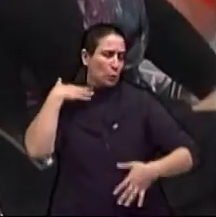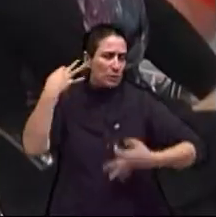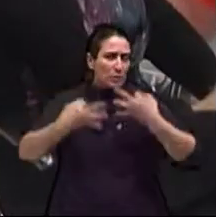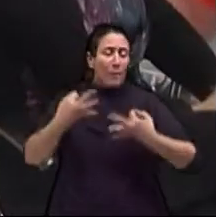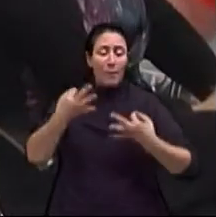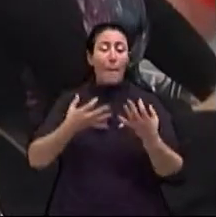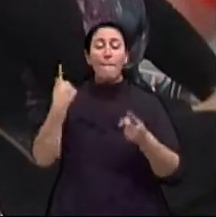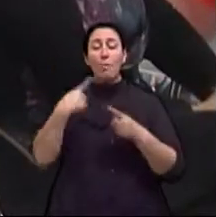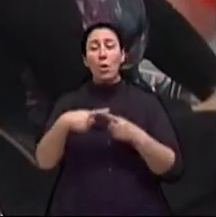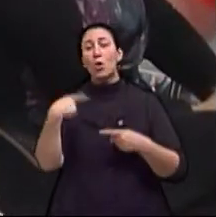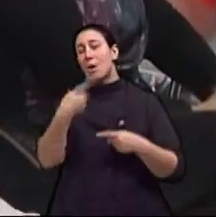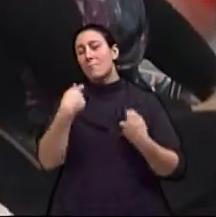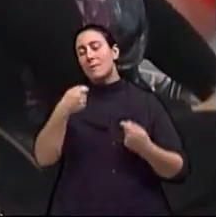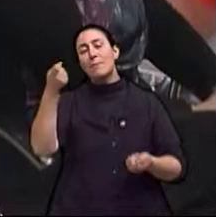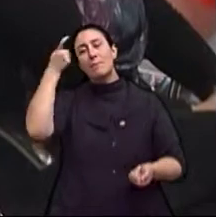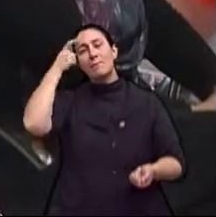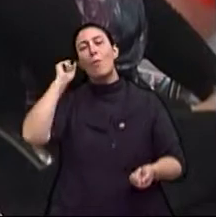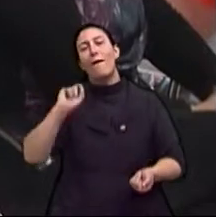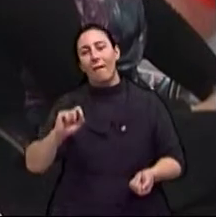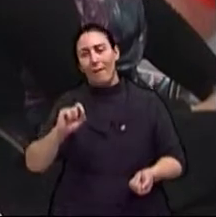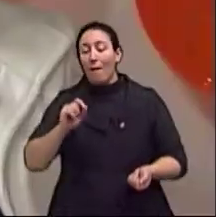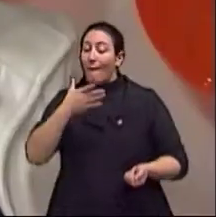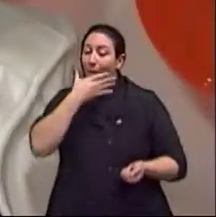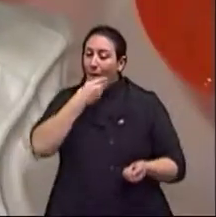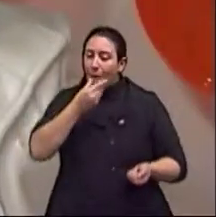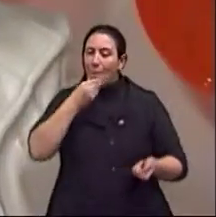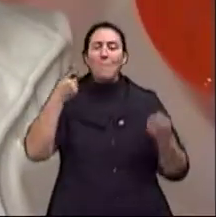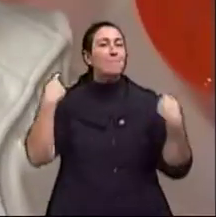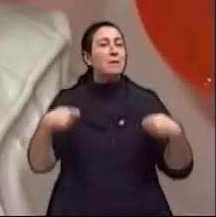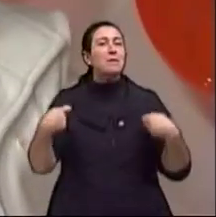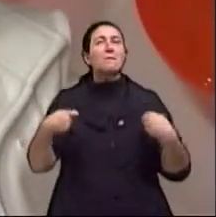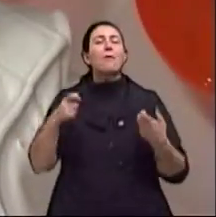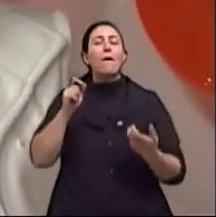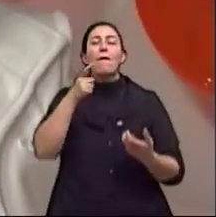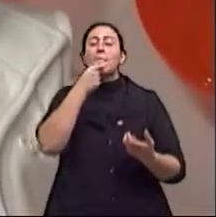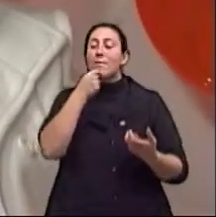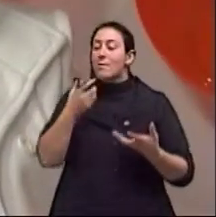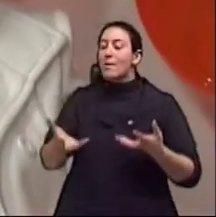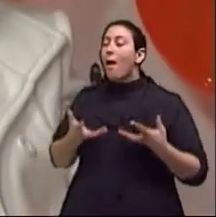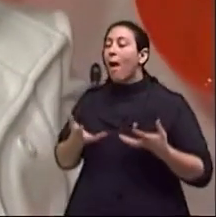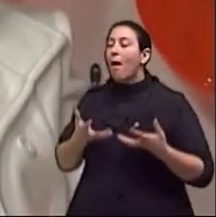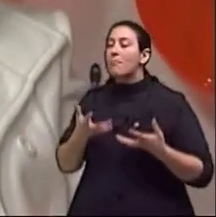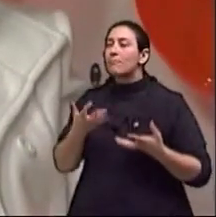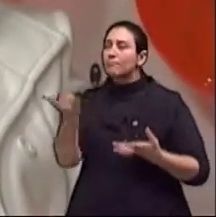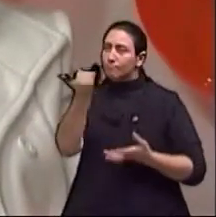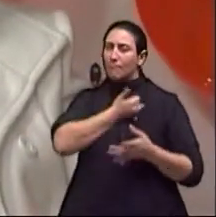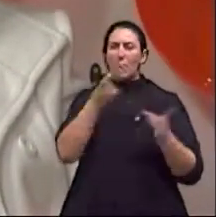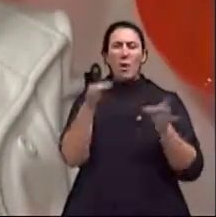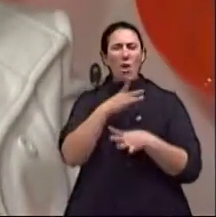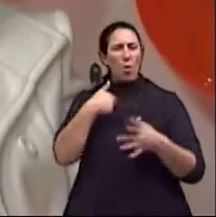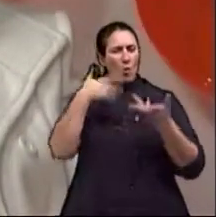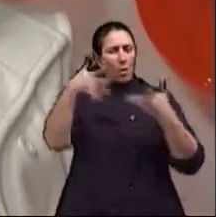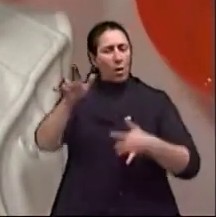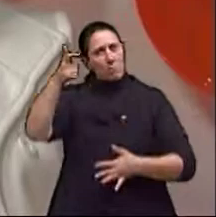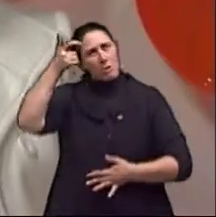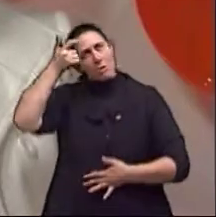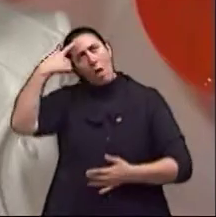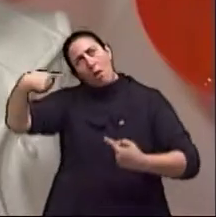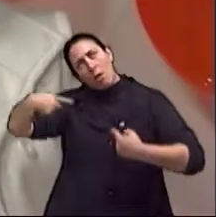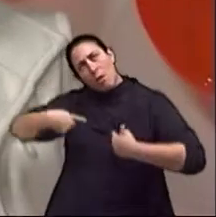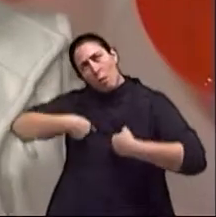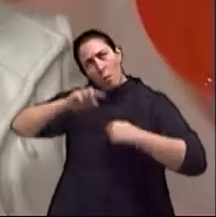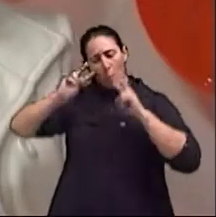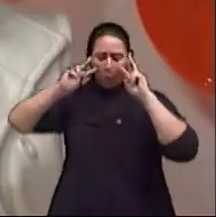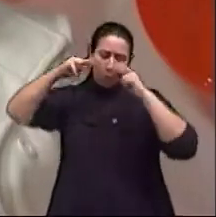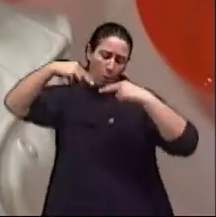percebe que pensar sobre o homem que é pronto uma receita ele não quer pensar desde a sua subjetividade